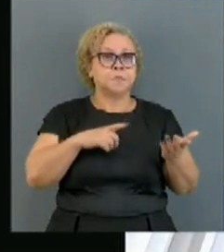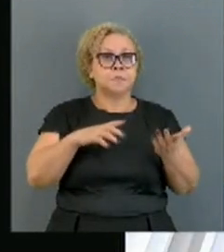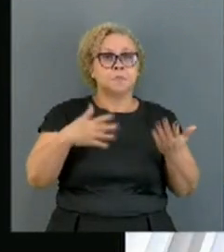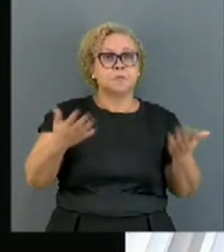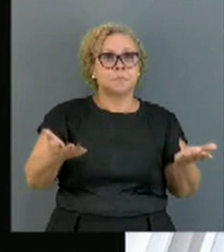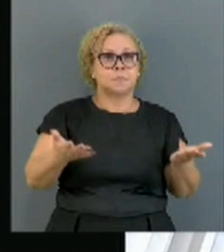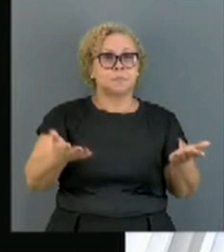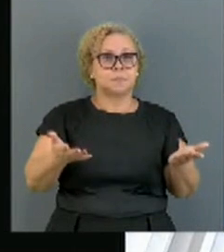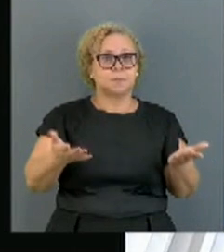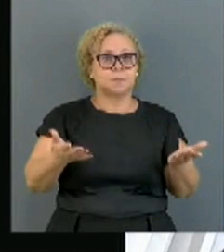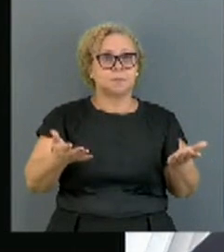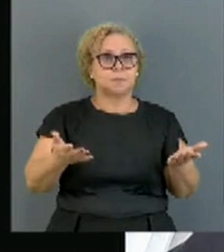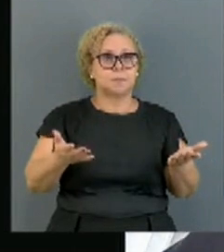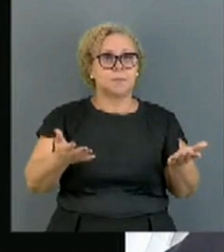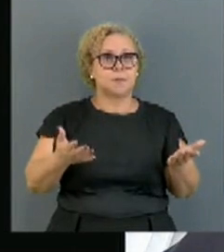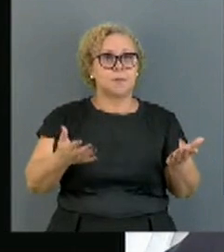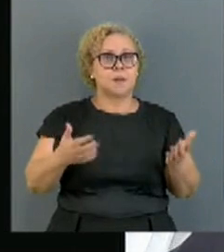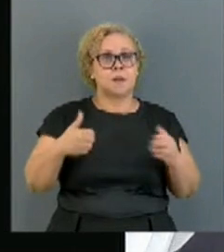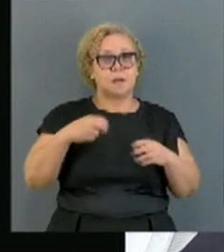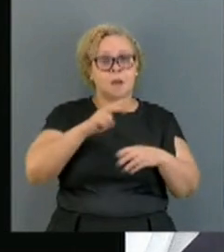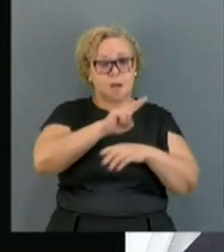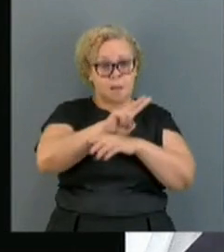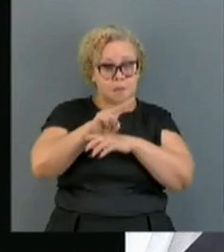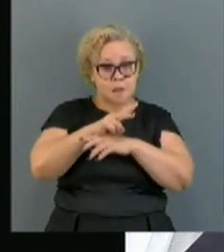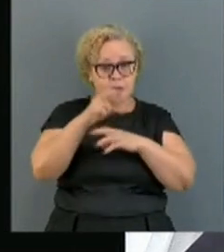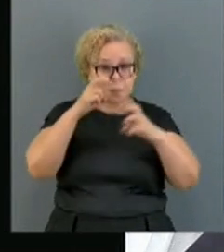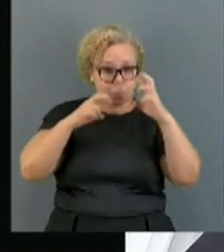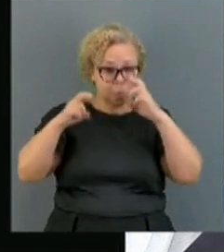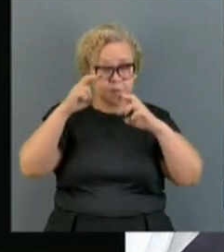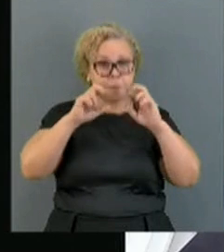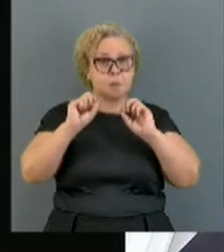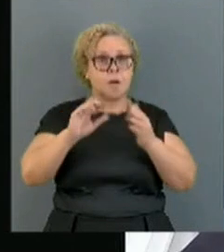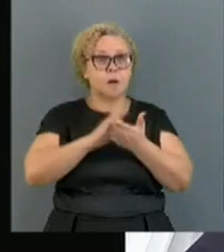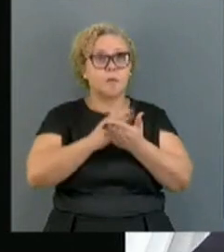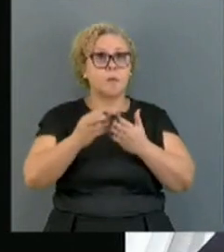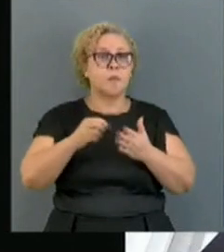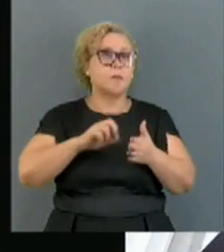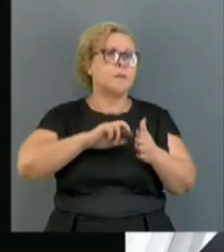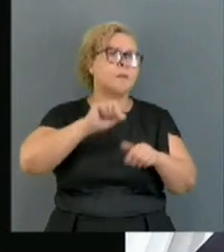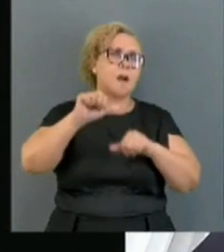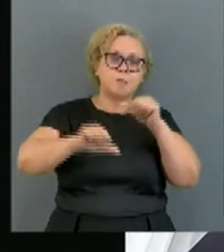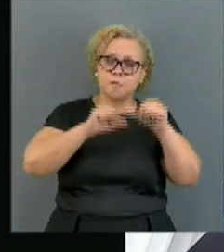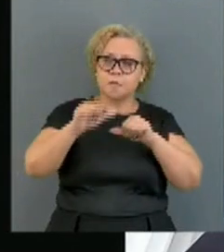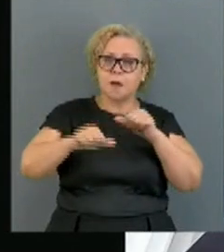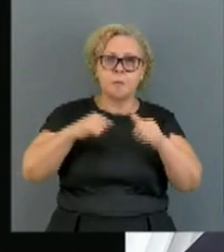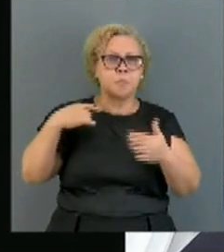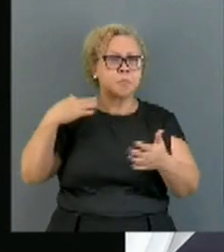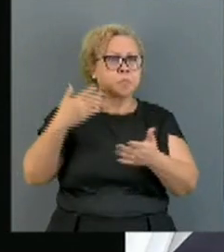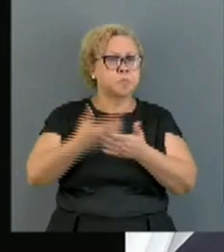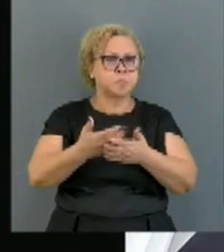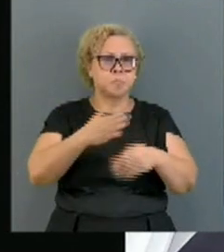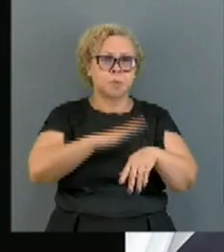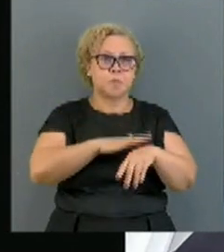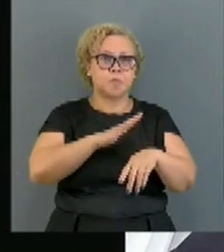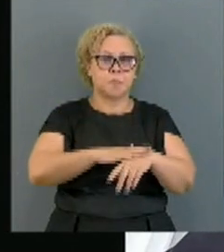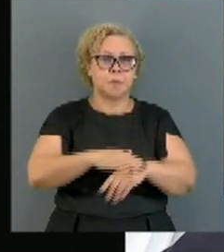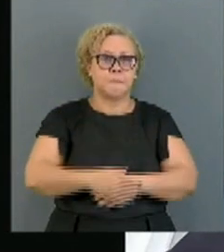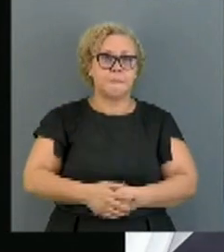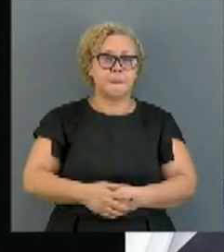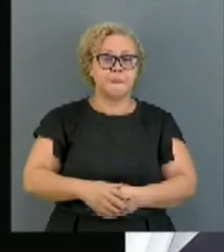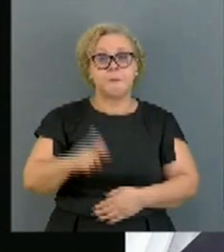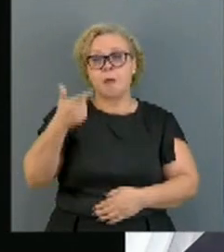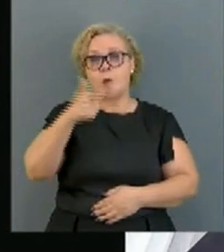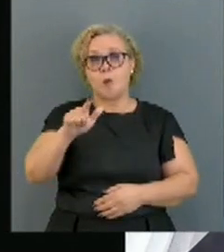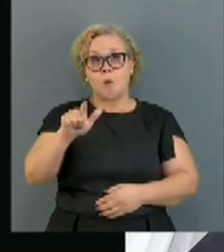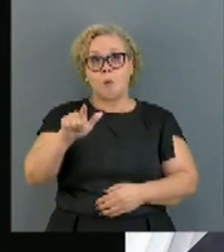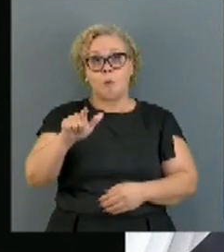alçado dessa supervisão humana efetiva é algo que vai variar muito ao longo do tempo. Tá? Um outro aspecto